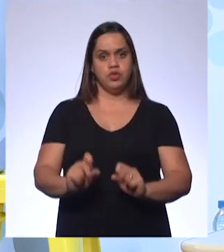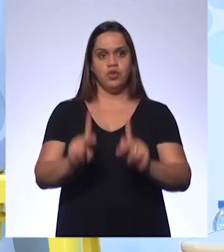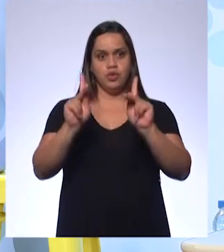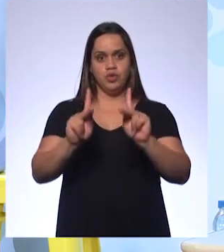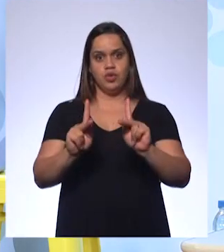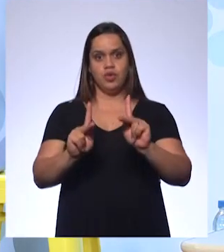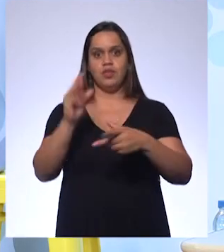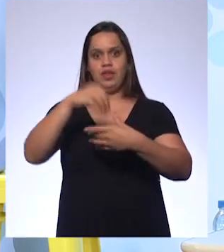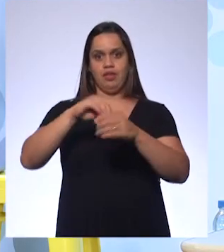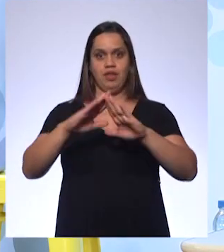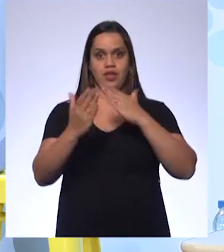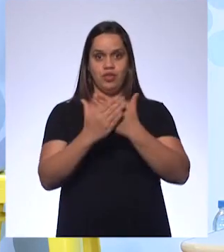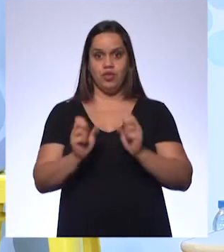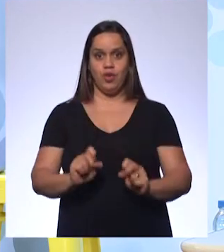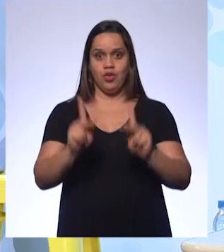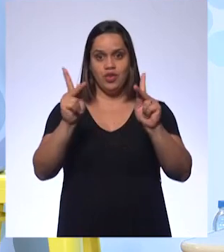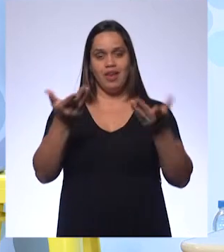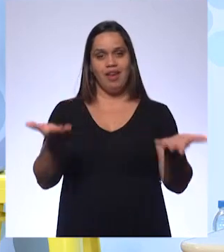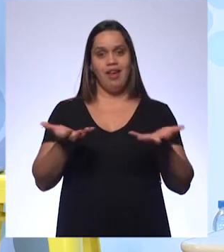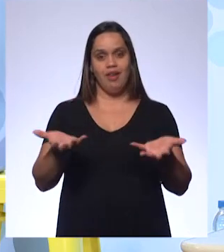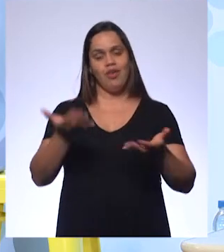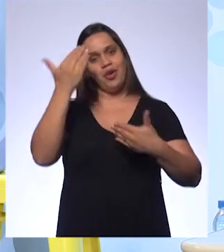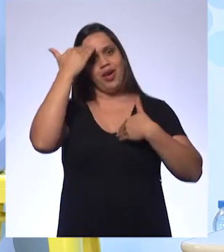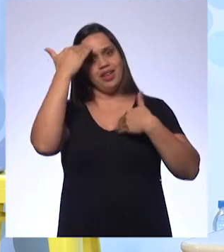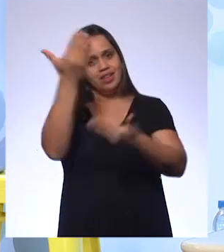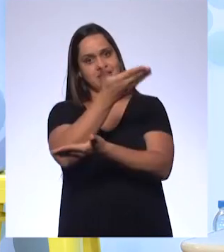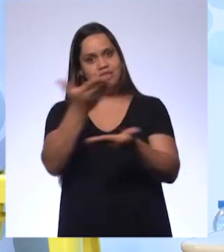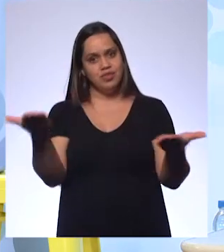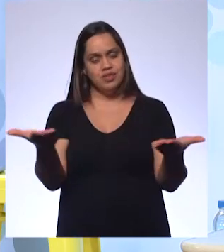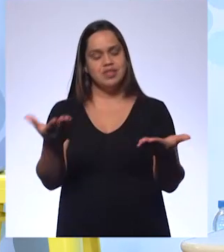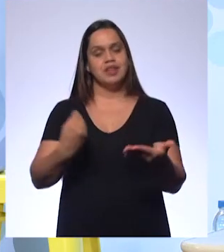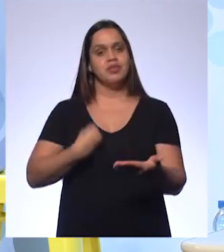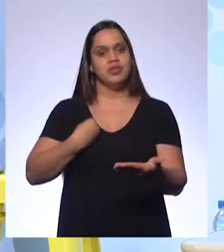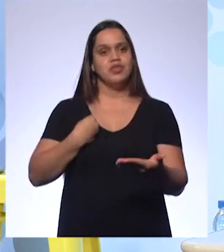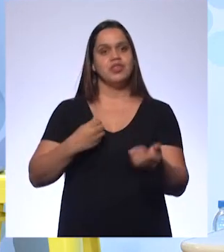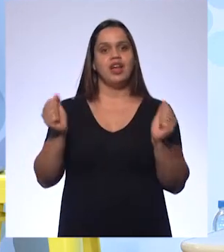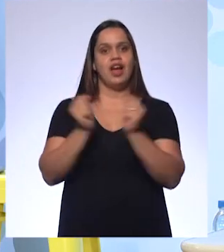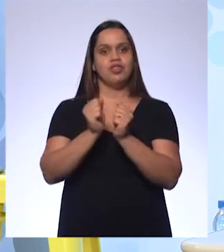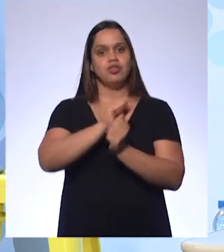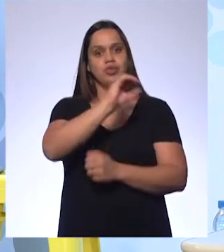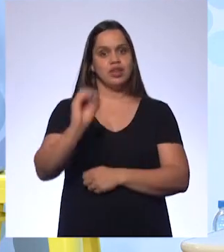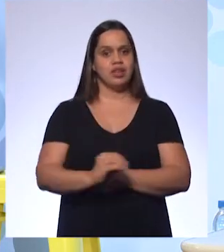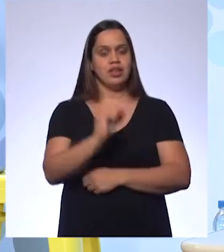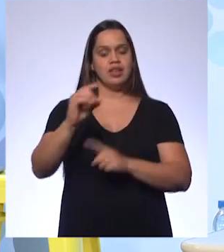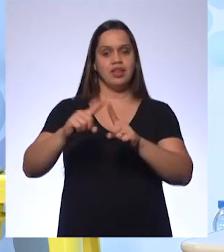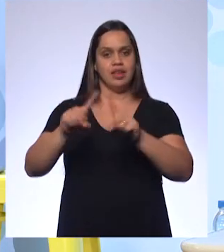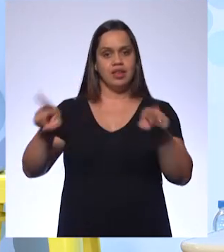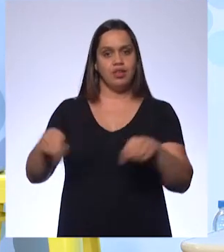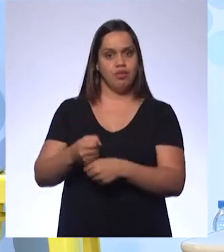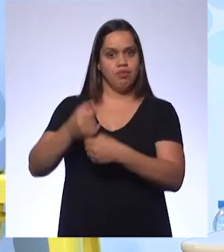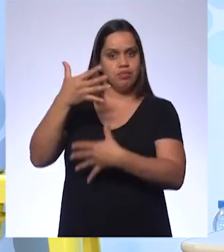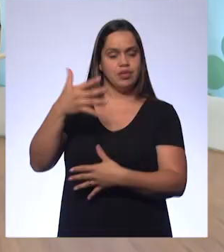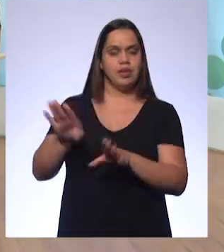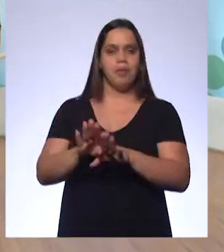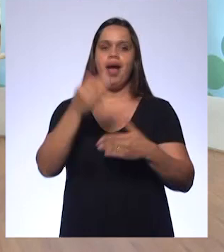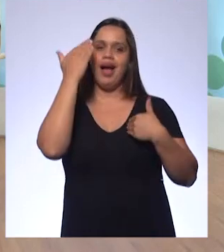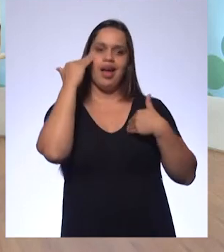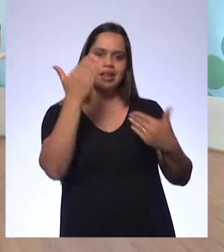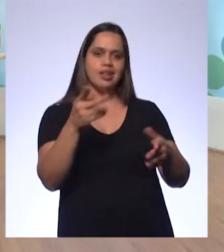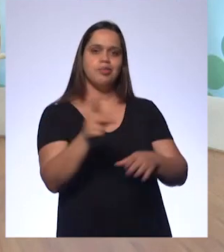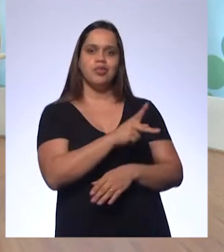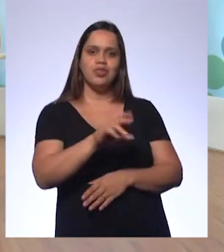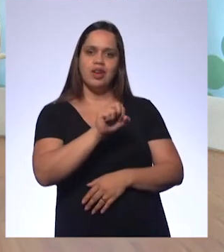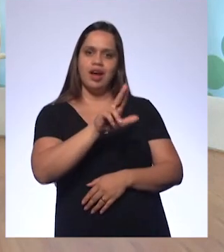na escola. Eu agradeço a presença de vocês virtualmente aqui no nosso chat, agradeço as contribuições do